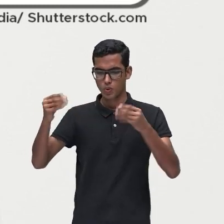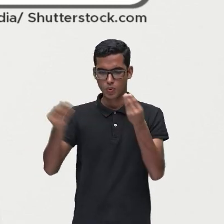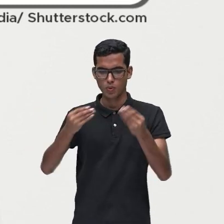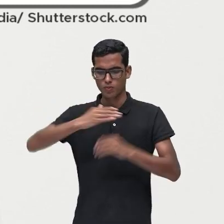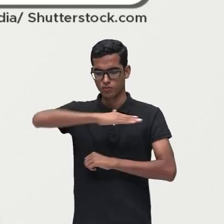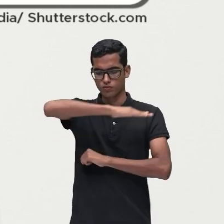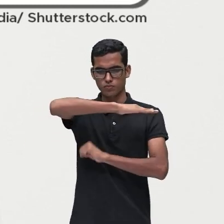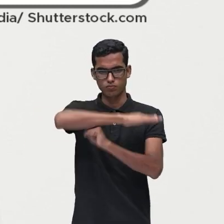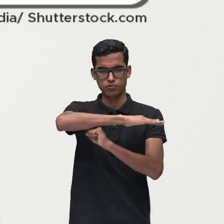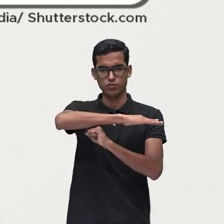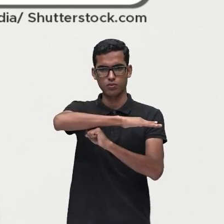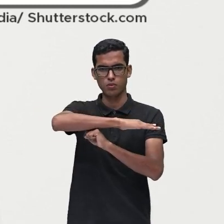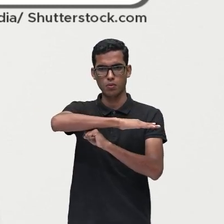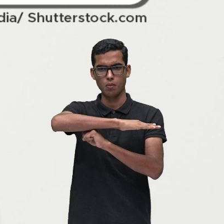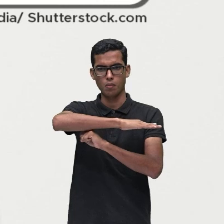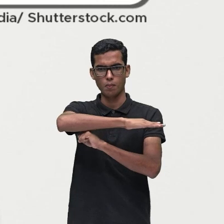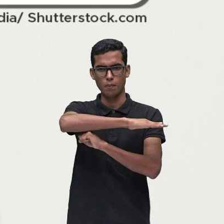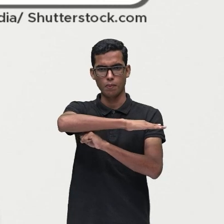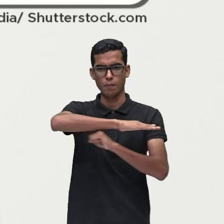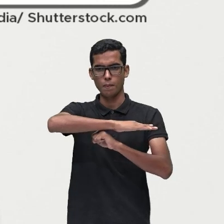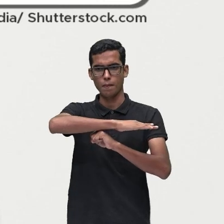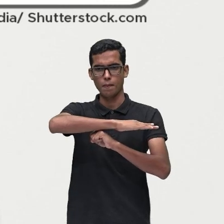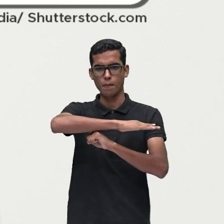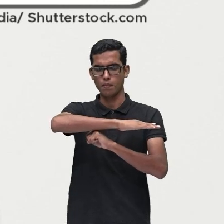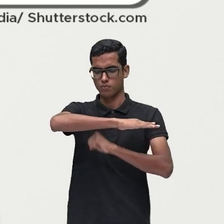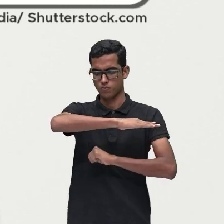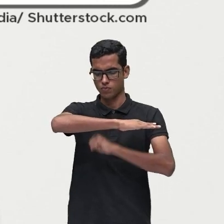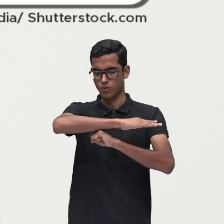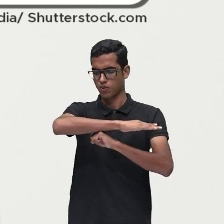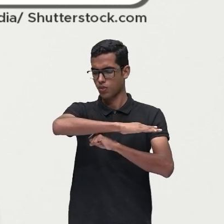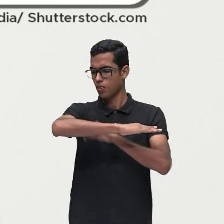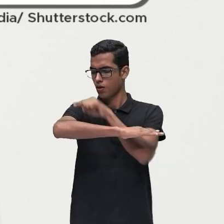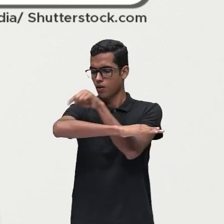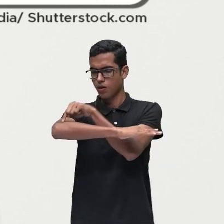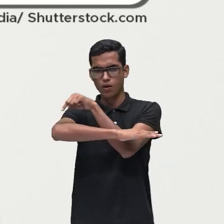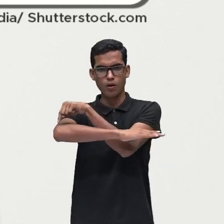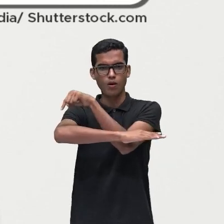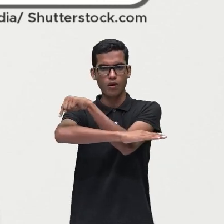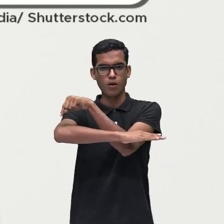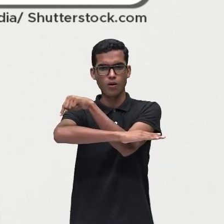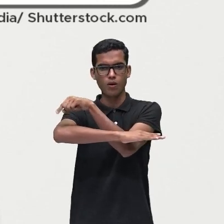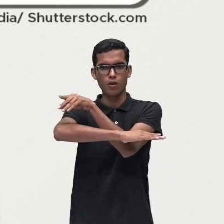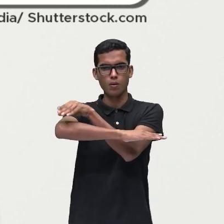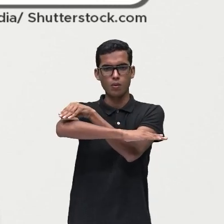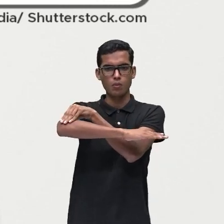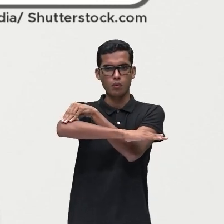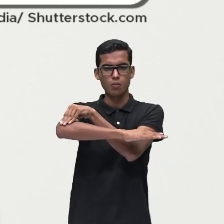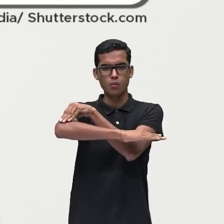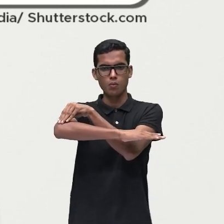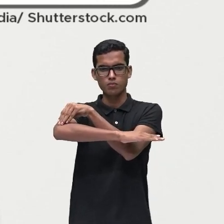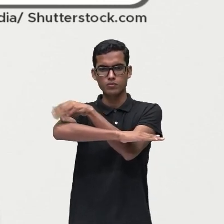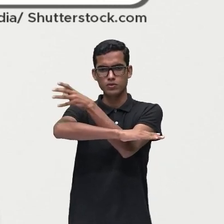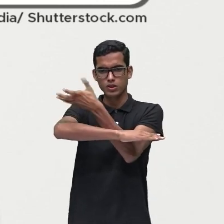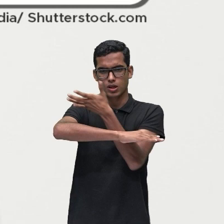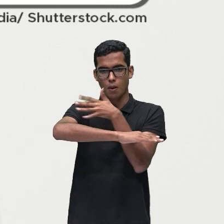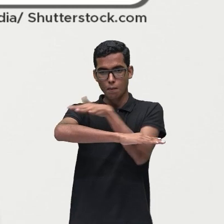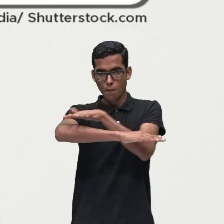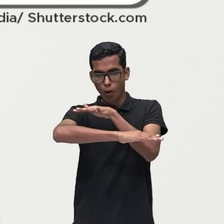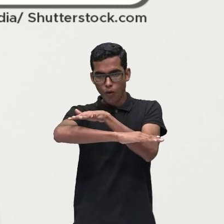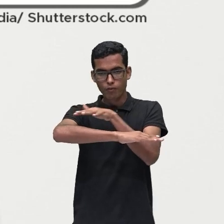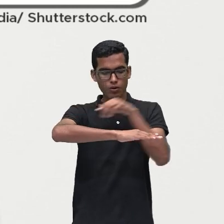potente e o ponto onde se encontra o peso do objeto que quer ser movido. São exemplos desse tipo